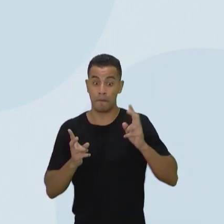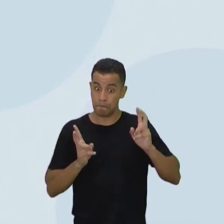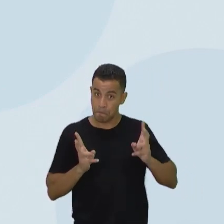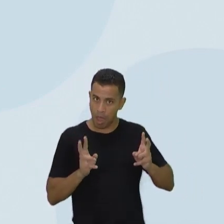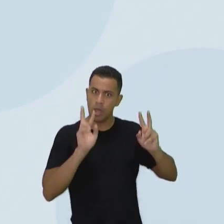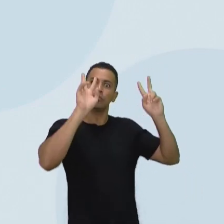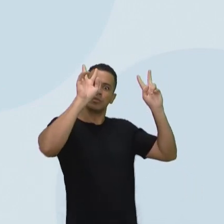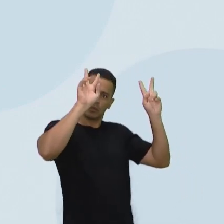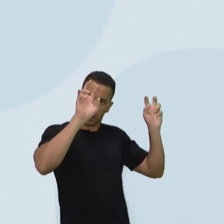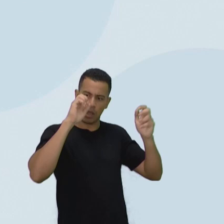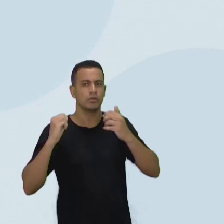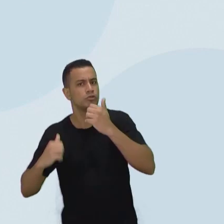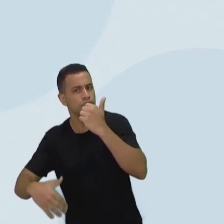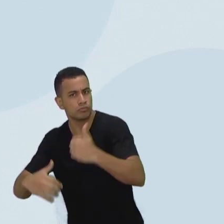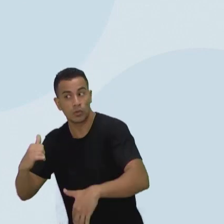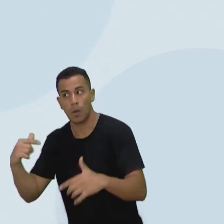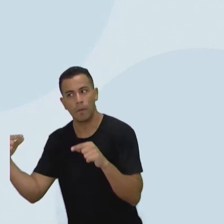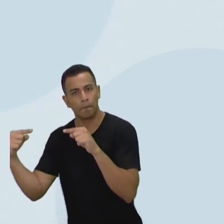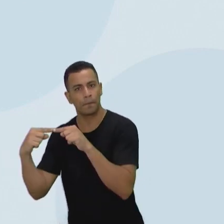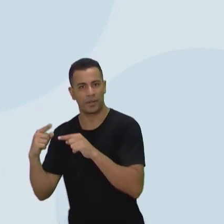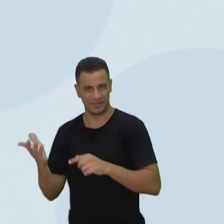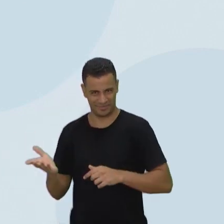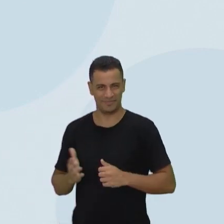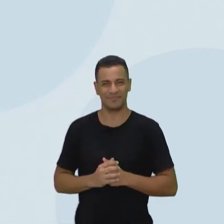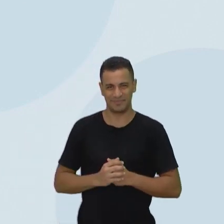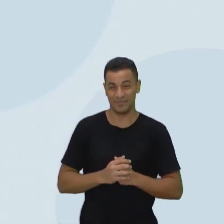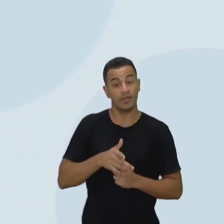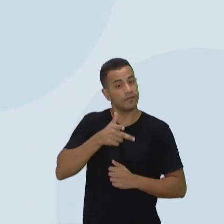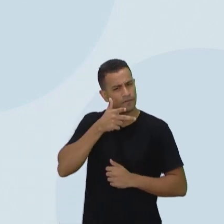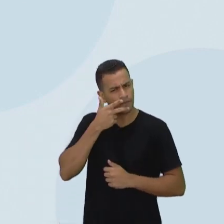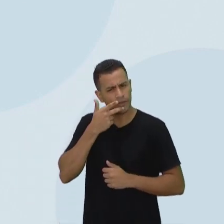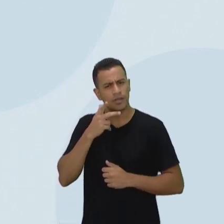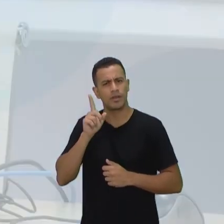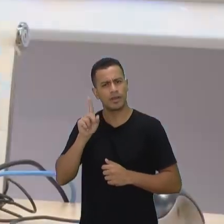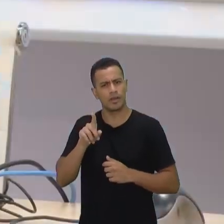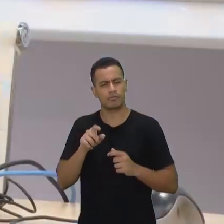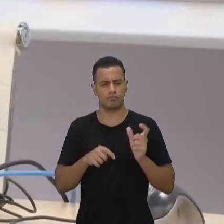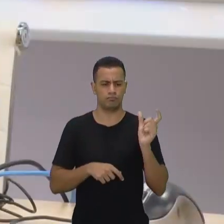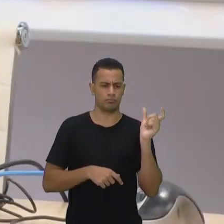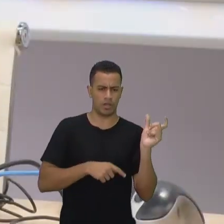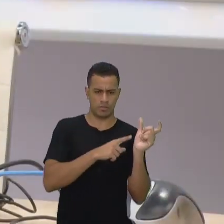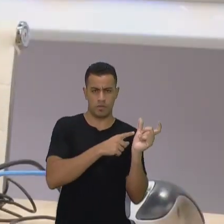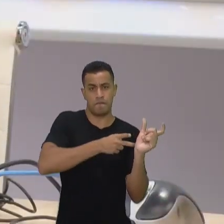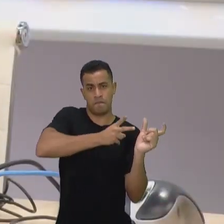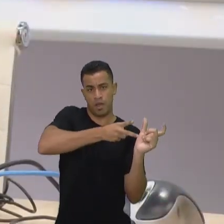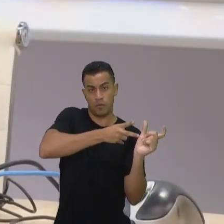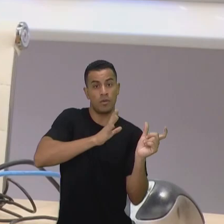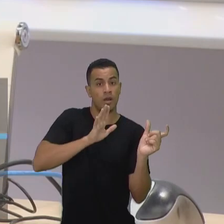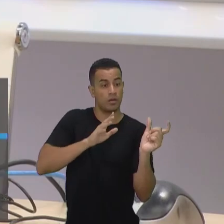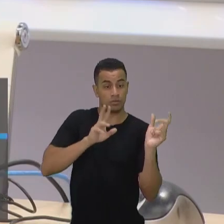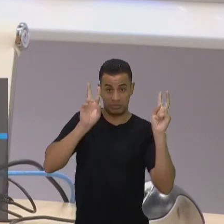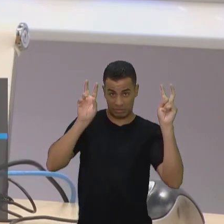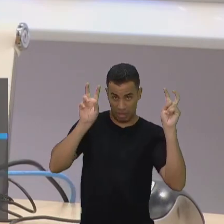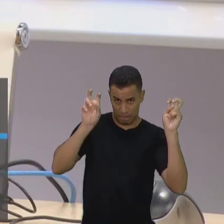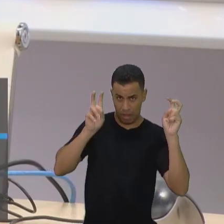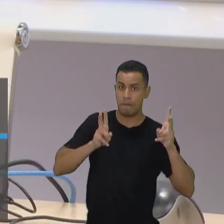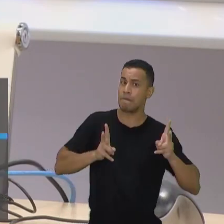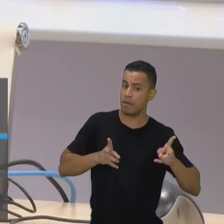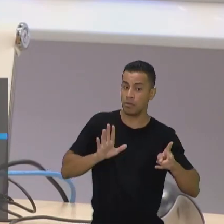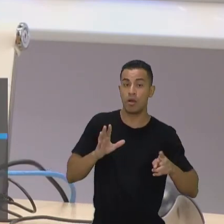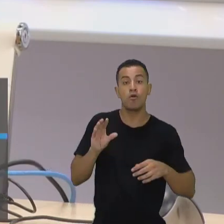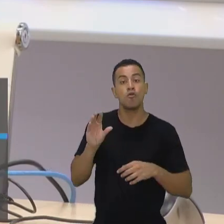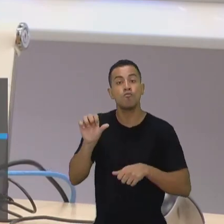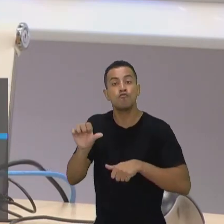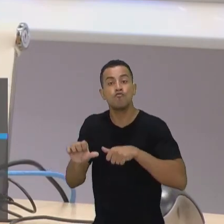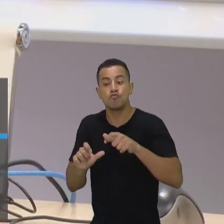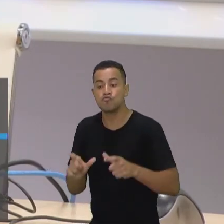Então, a gente está falando aqui que o tema é o mesmo, o que muda é a estratégia de cada estação. Então, o professor ele deve definir